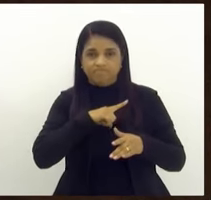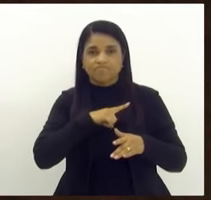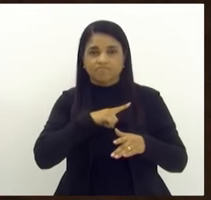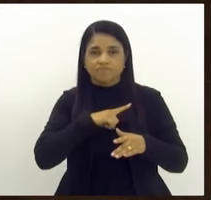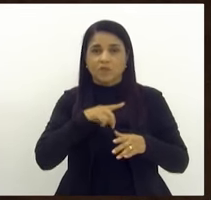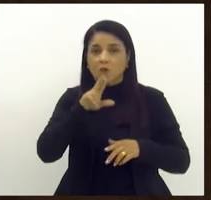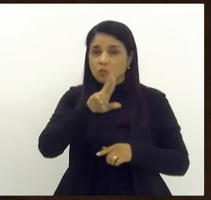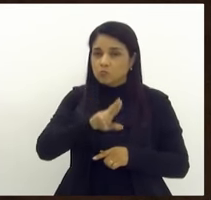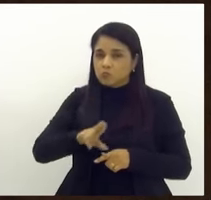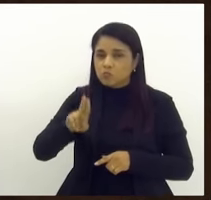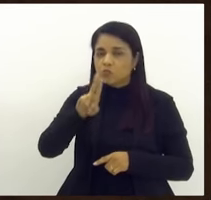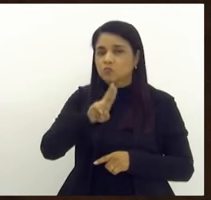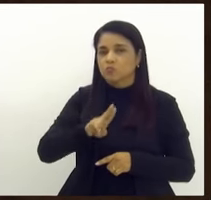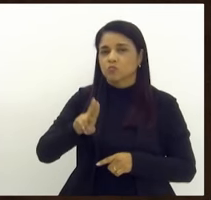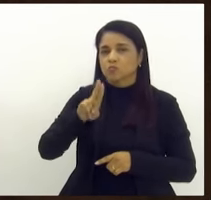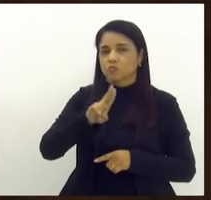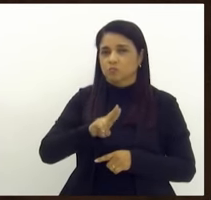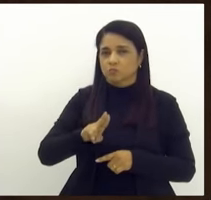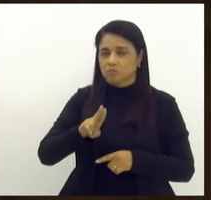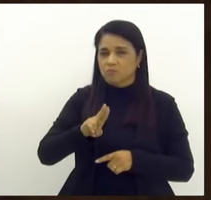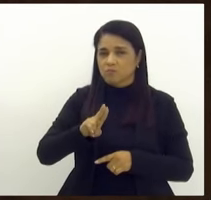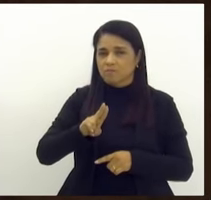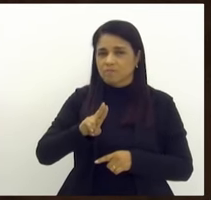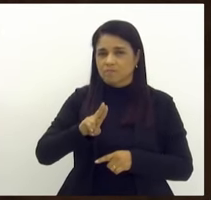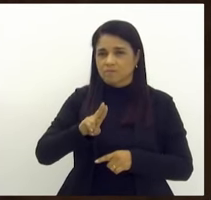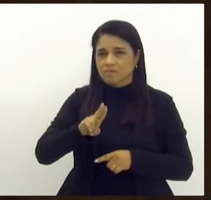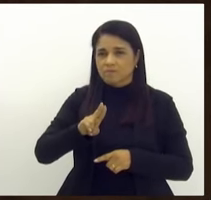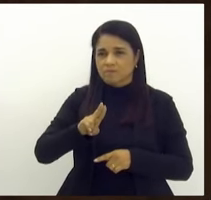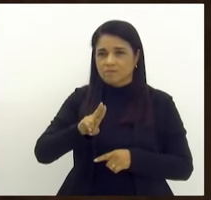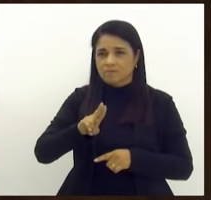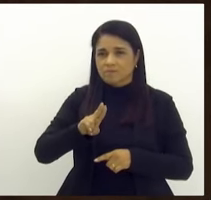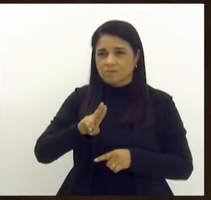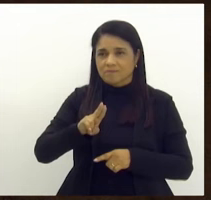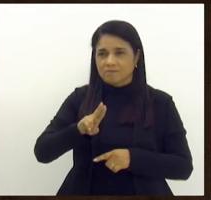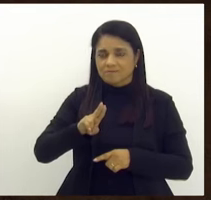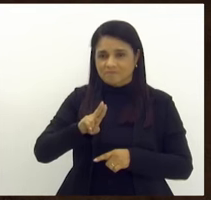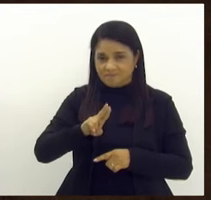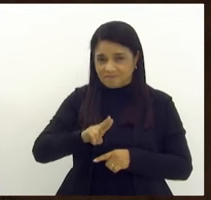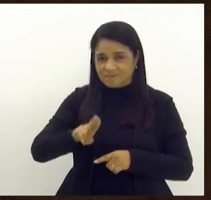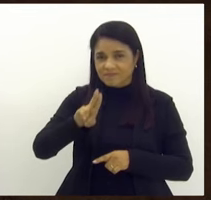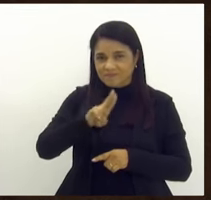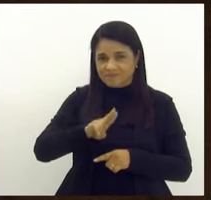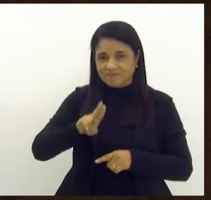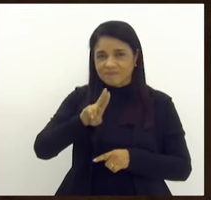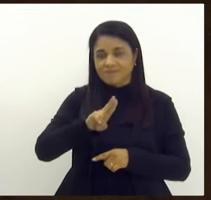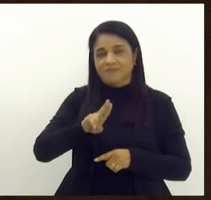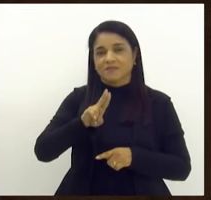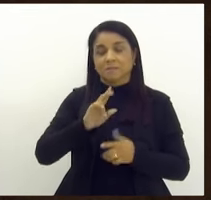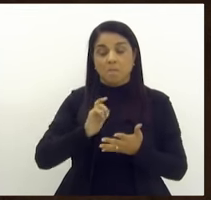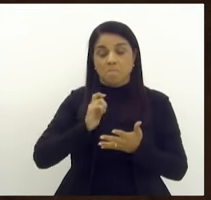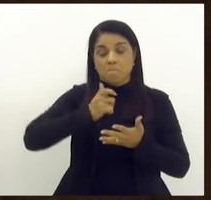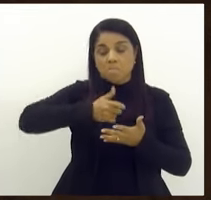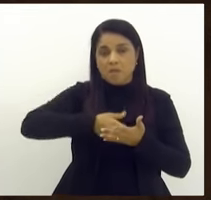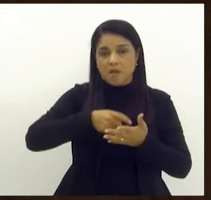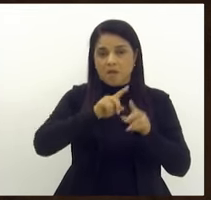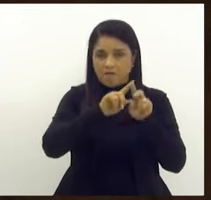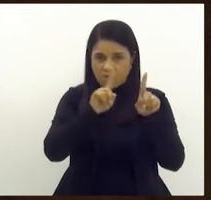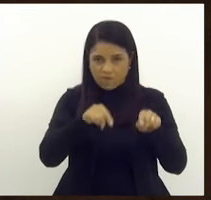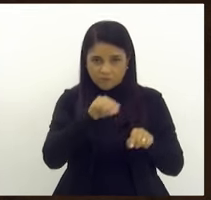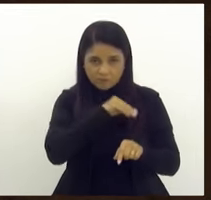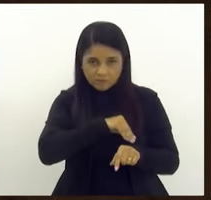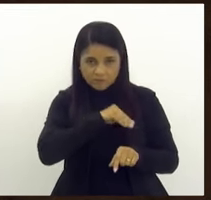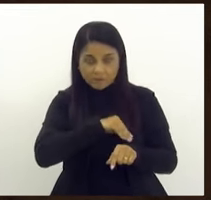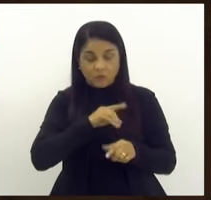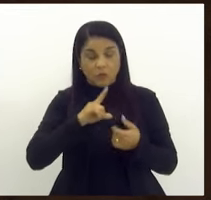ser utilizado aí para passar pano paraa ingerência do erário público no